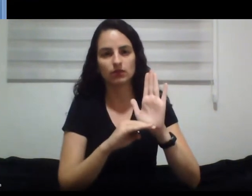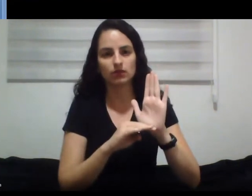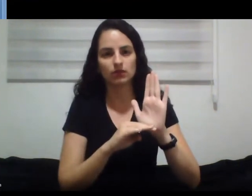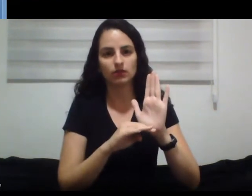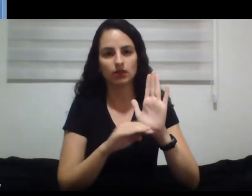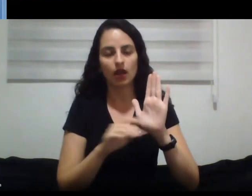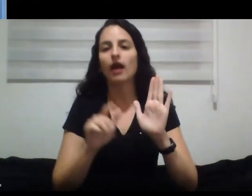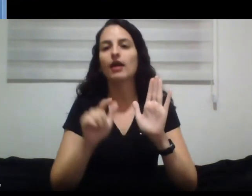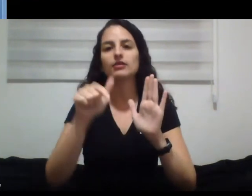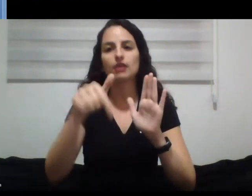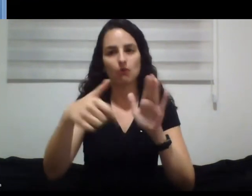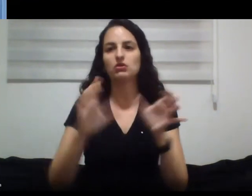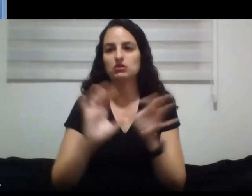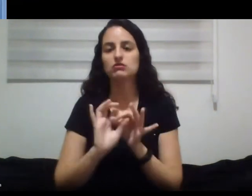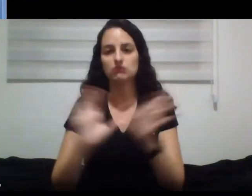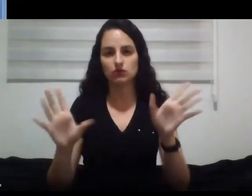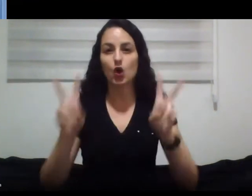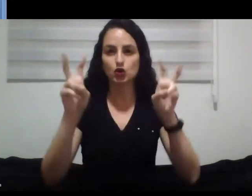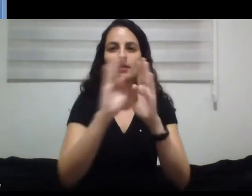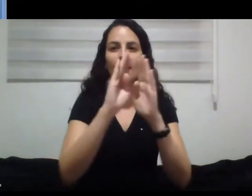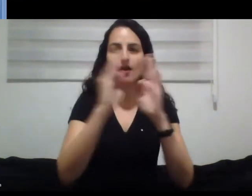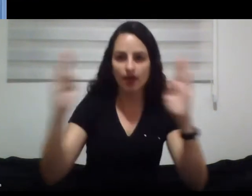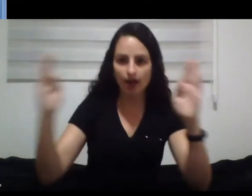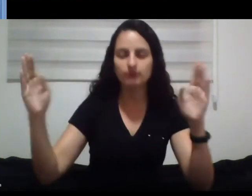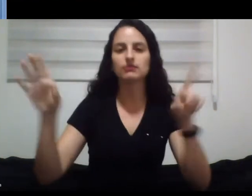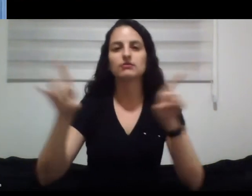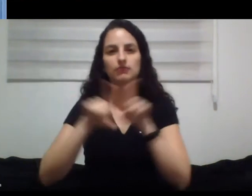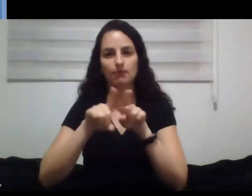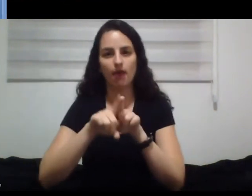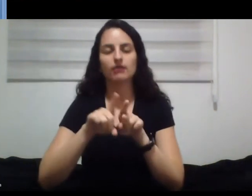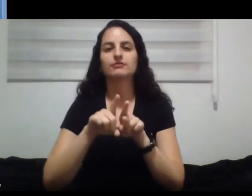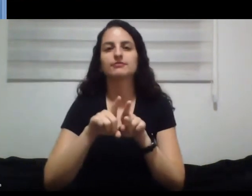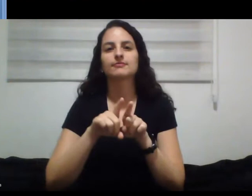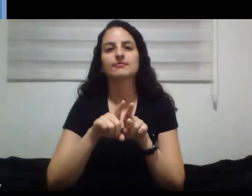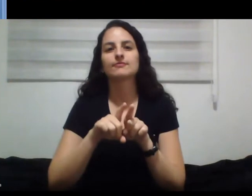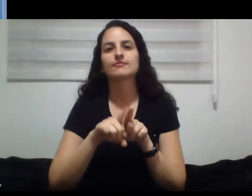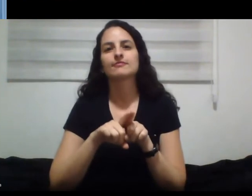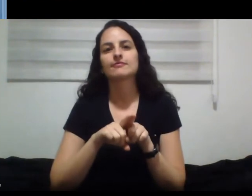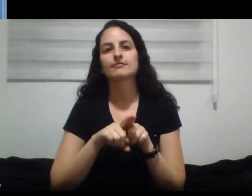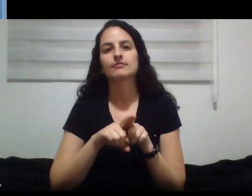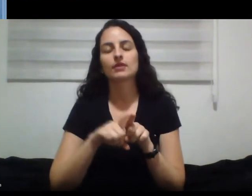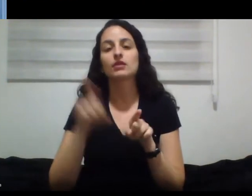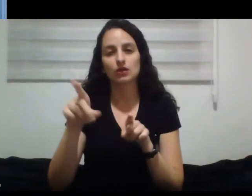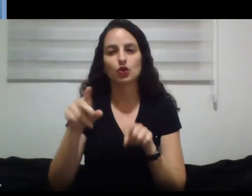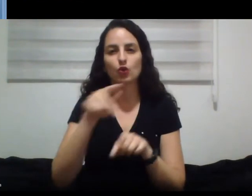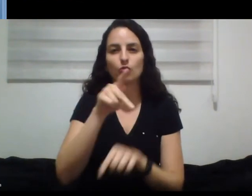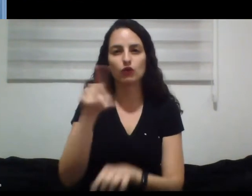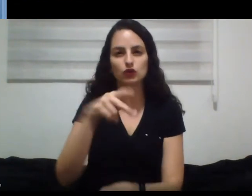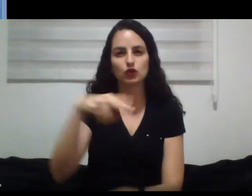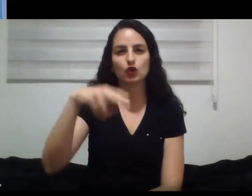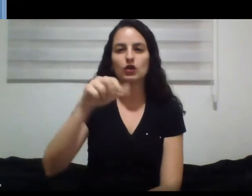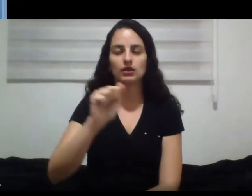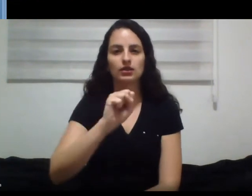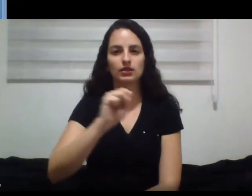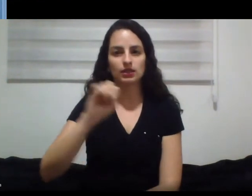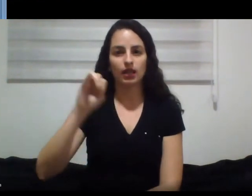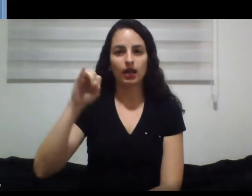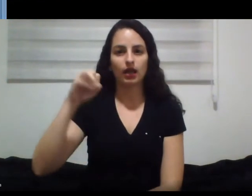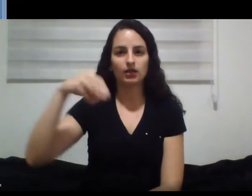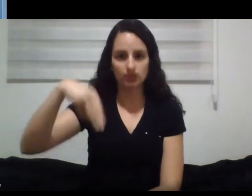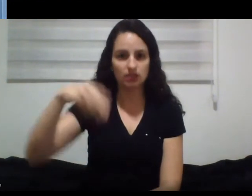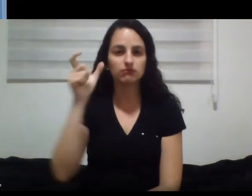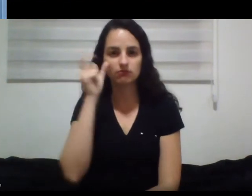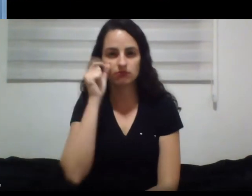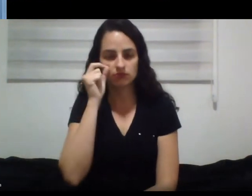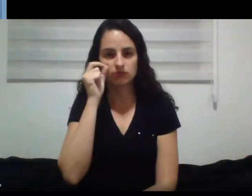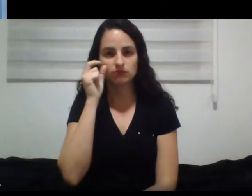É o que eu estava falando para vocês, gente. Essa organização que ele tem aqui na vertical, ela é importante, sim, para a sistematização. Mas a